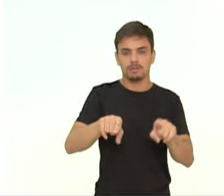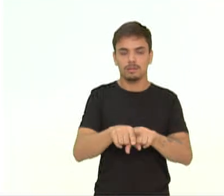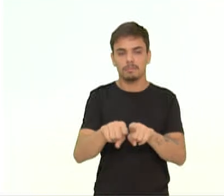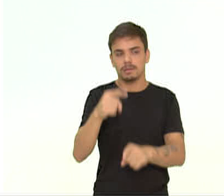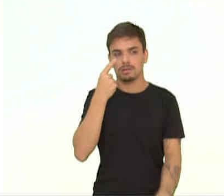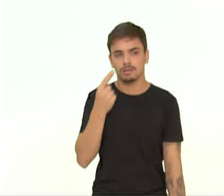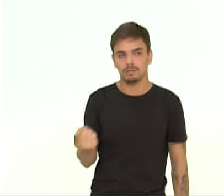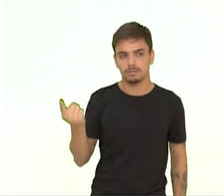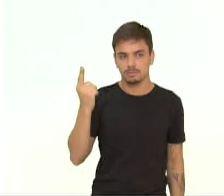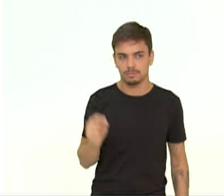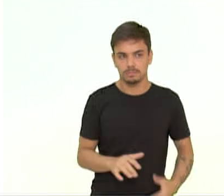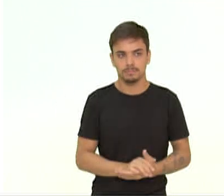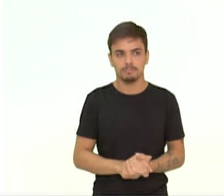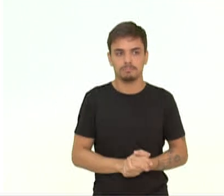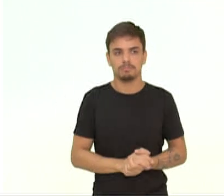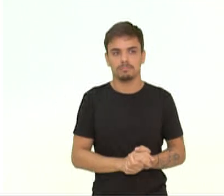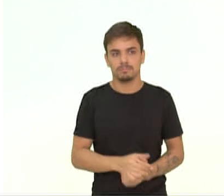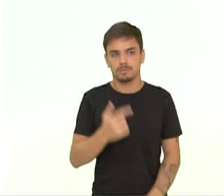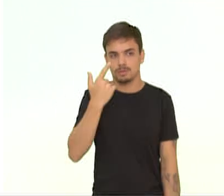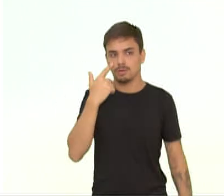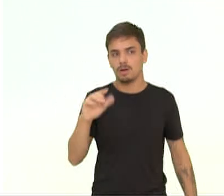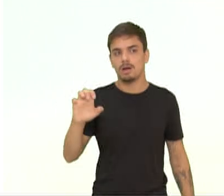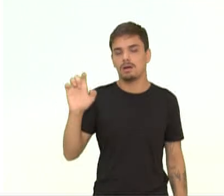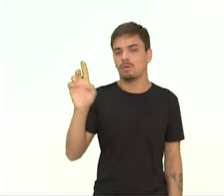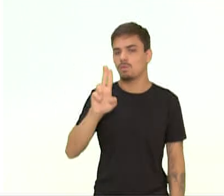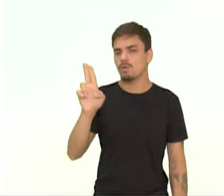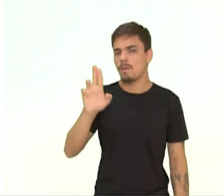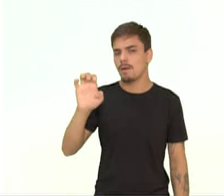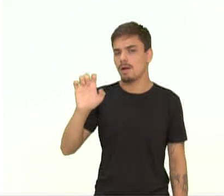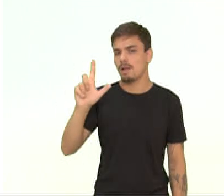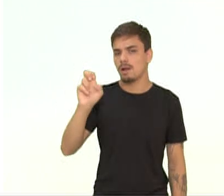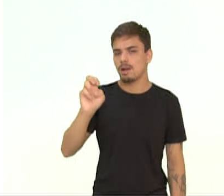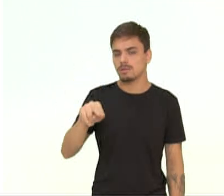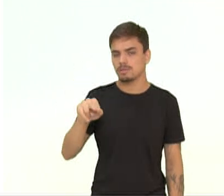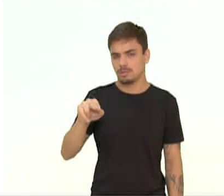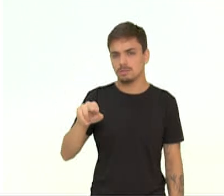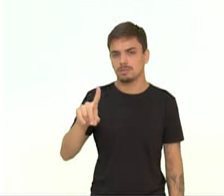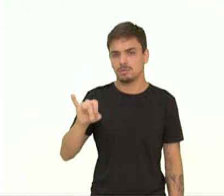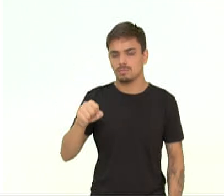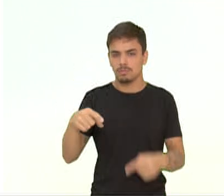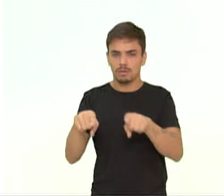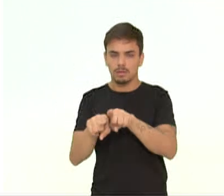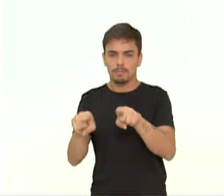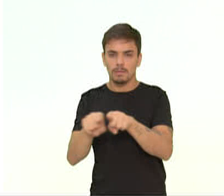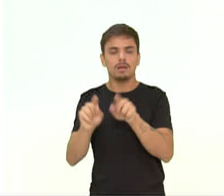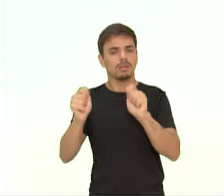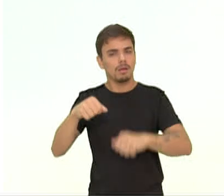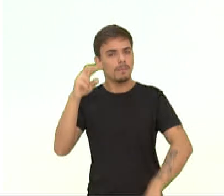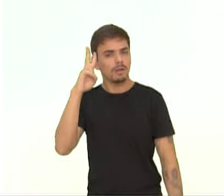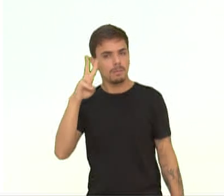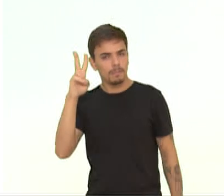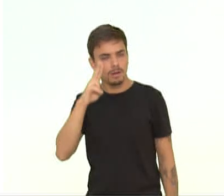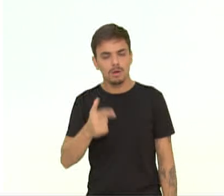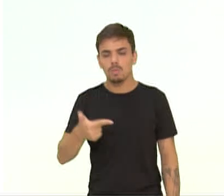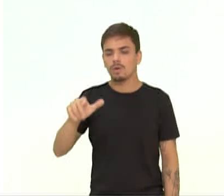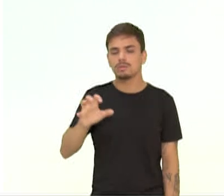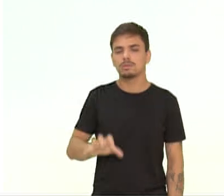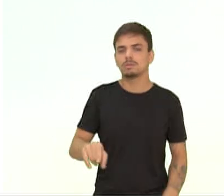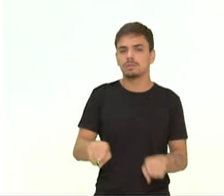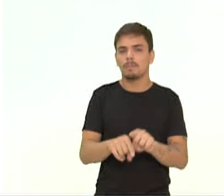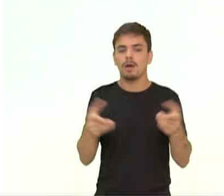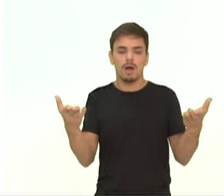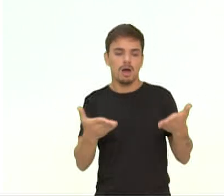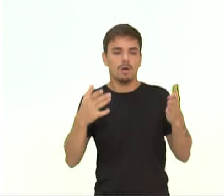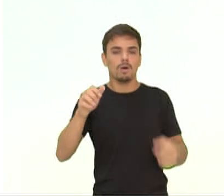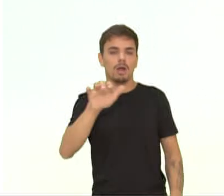temos ali, além disso, também, vale lembrar, pois, outro assim, agora, de